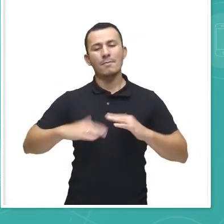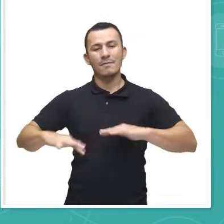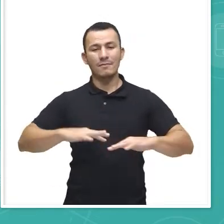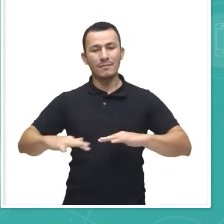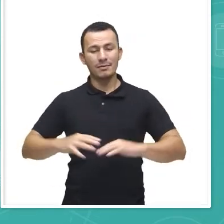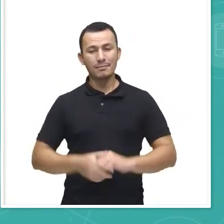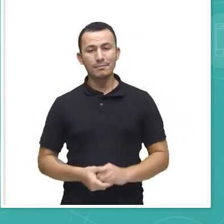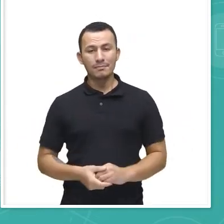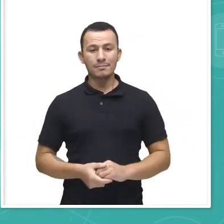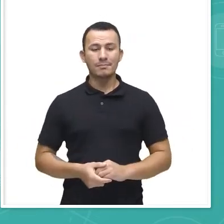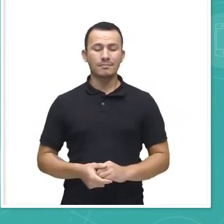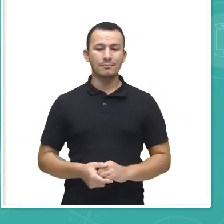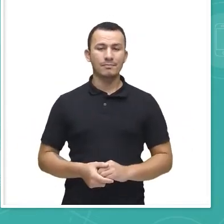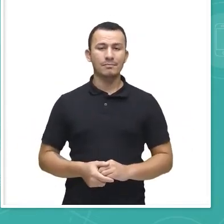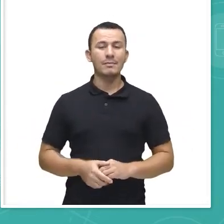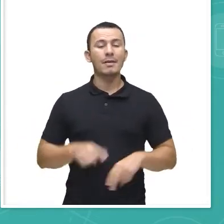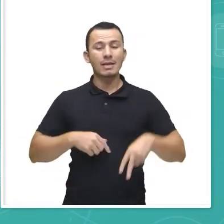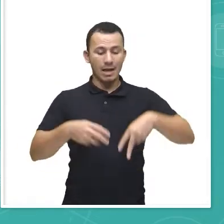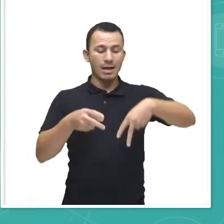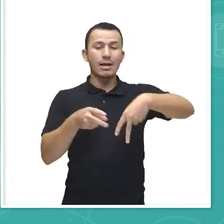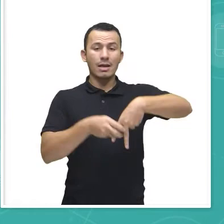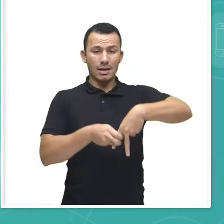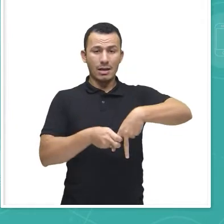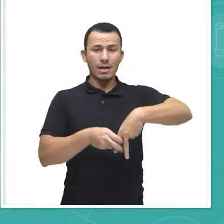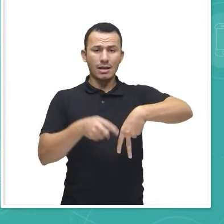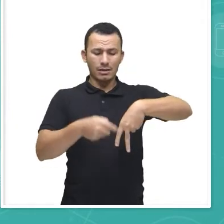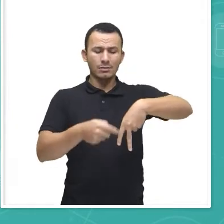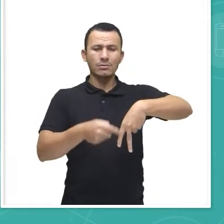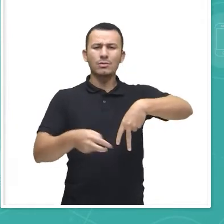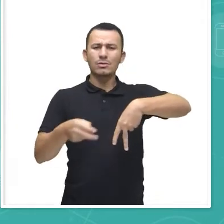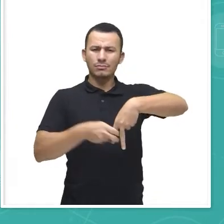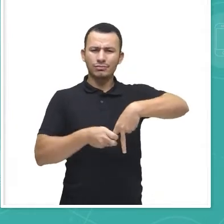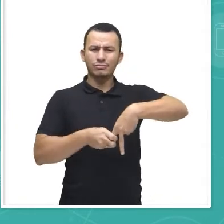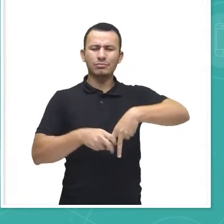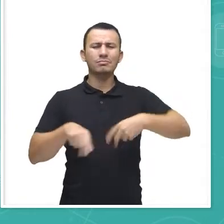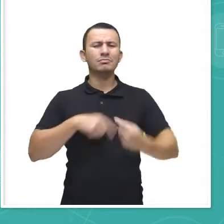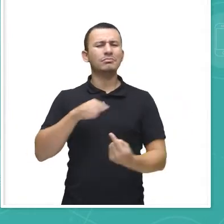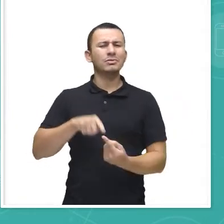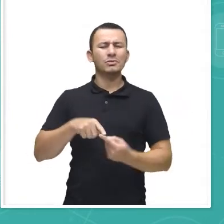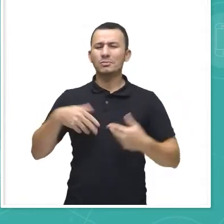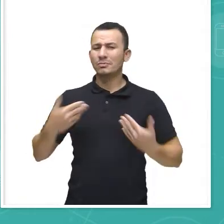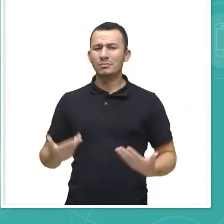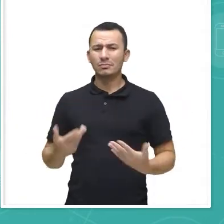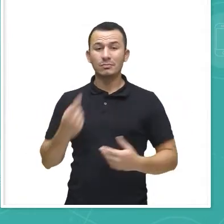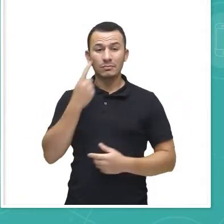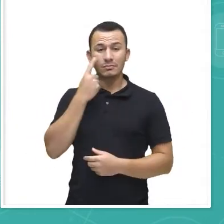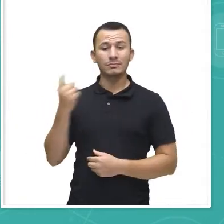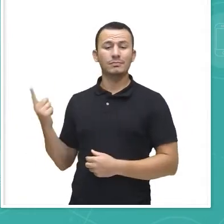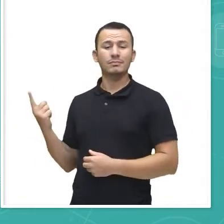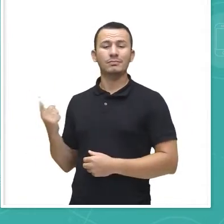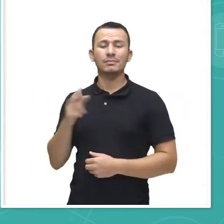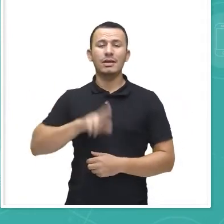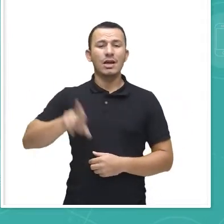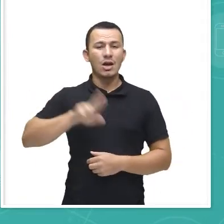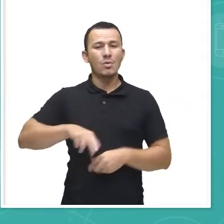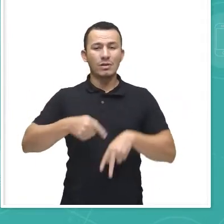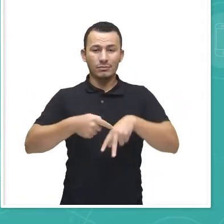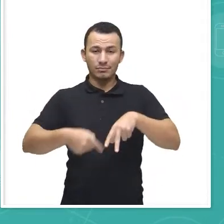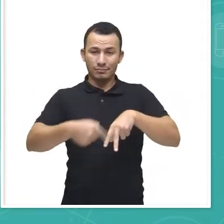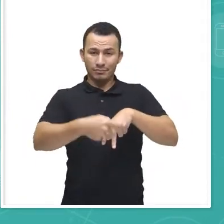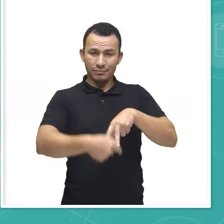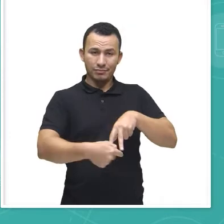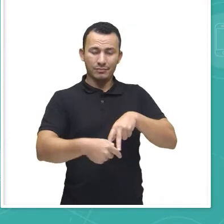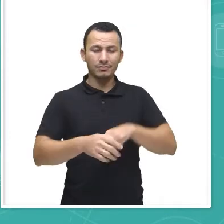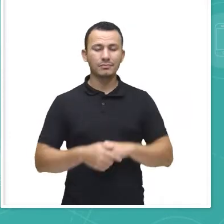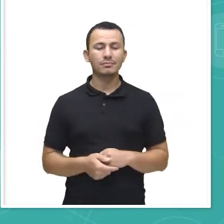nós temos a caneleira, que tem o mesmo princípio dos halteres, só que utilizando os membros inferiores. Então, para